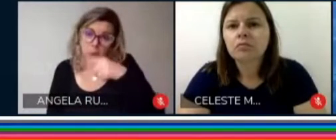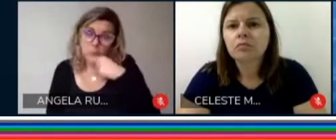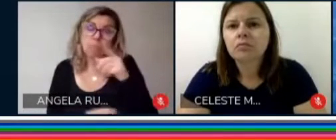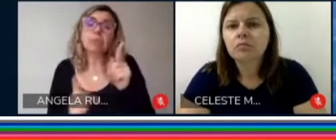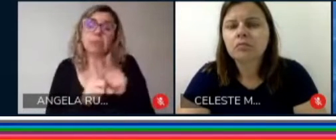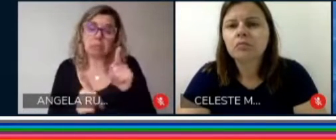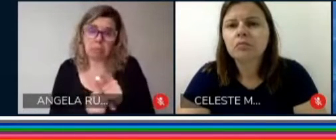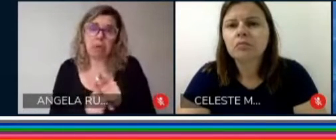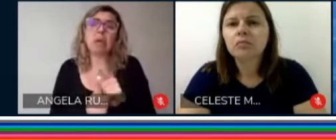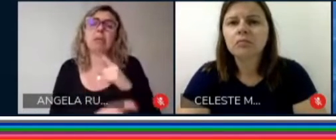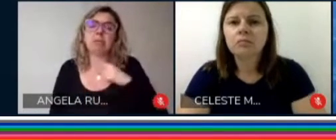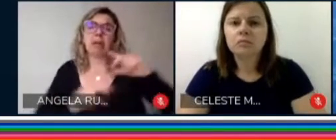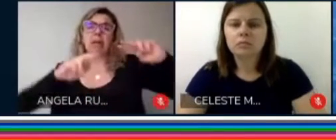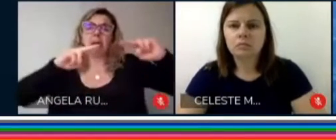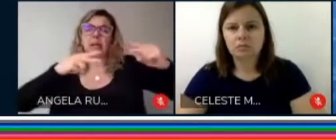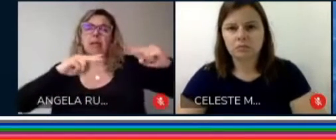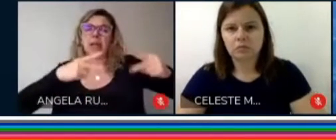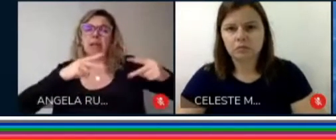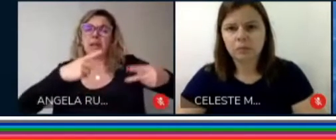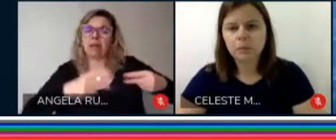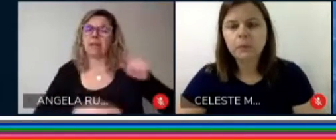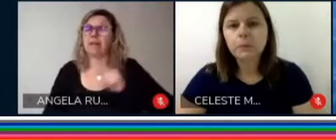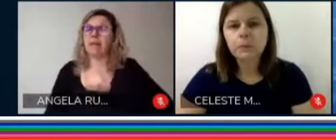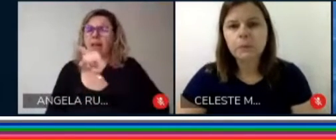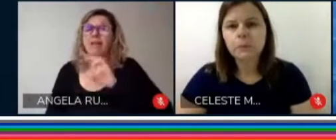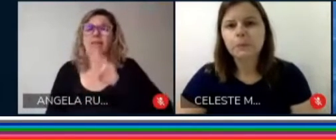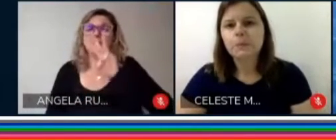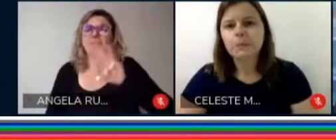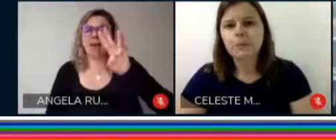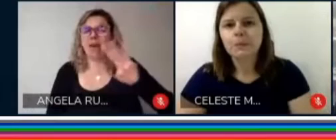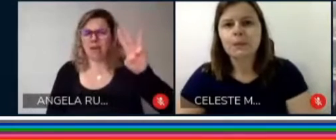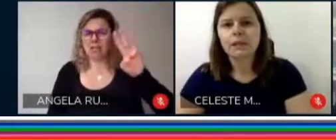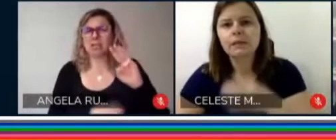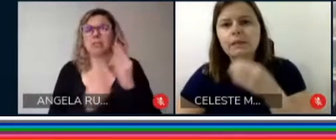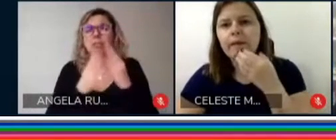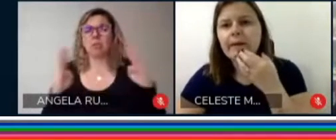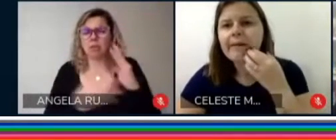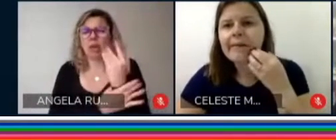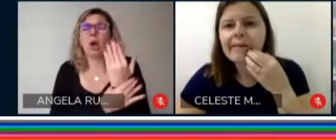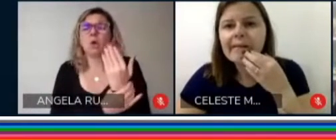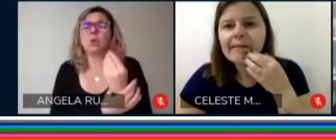dela, a gente tem os links todos na página das fontes online.